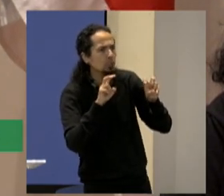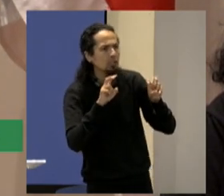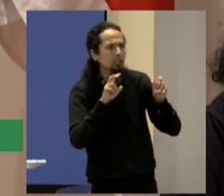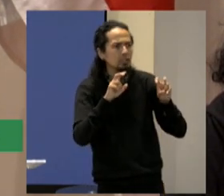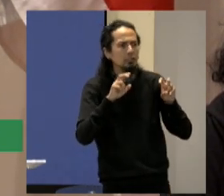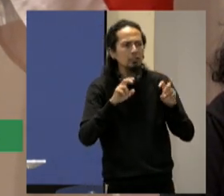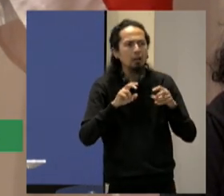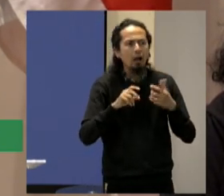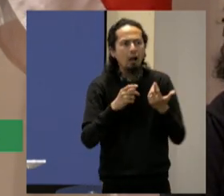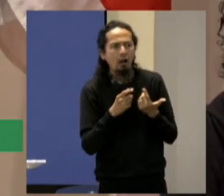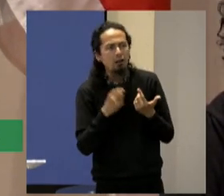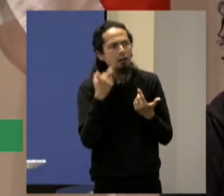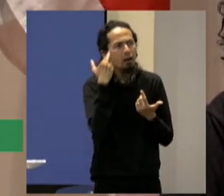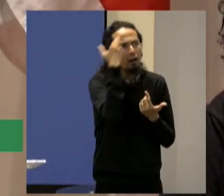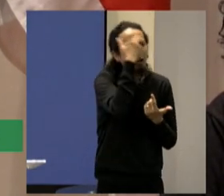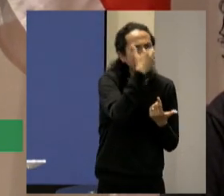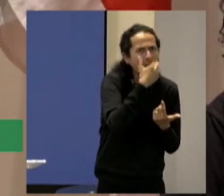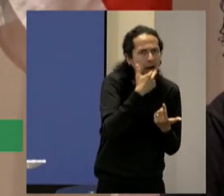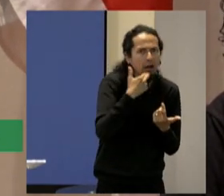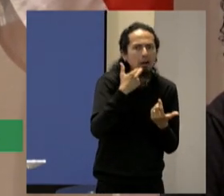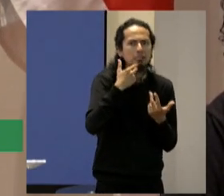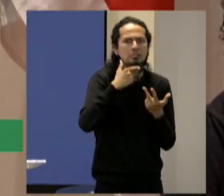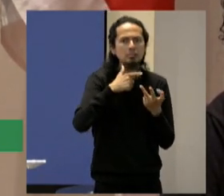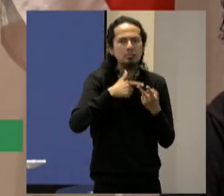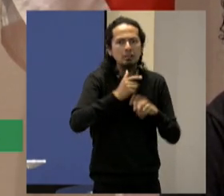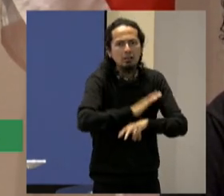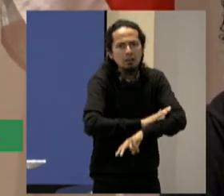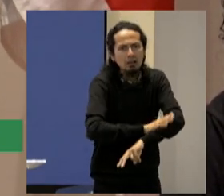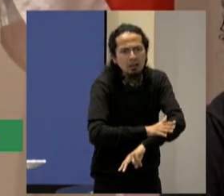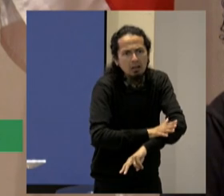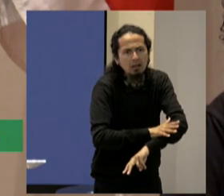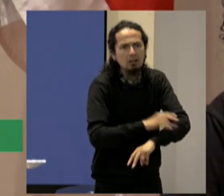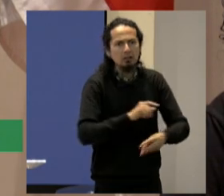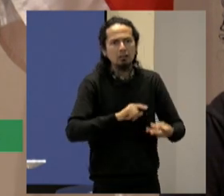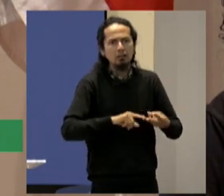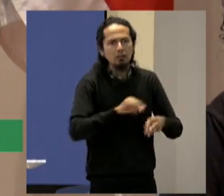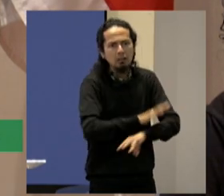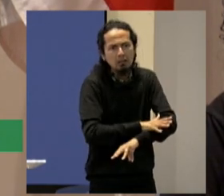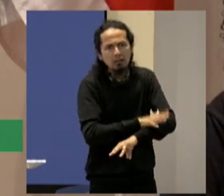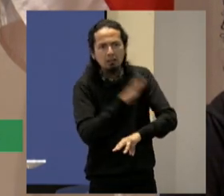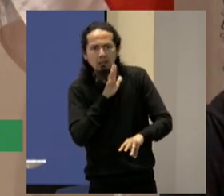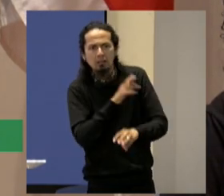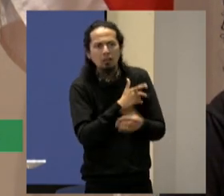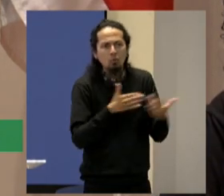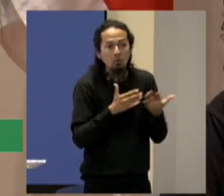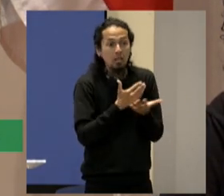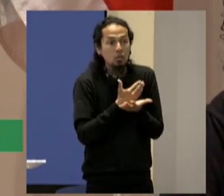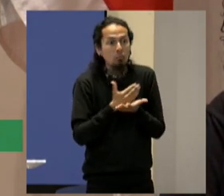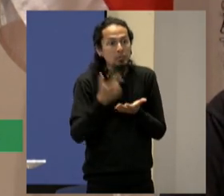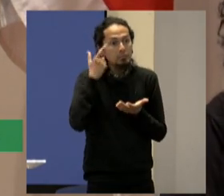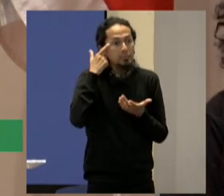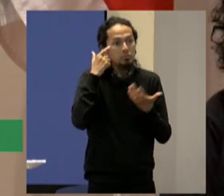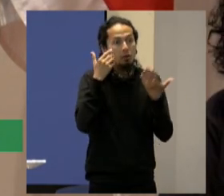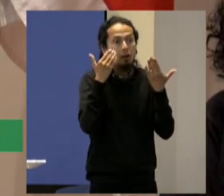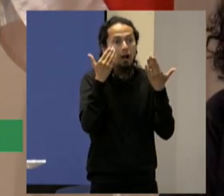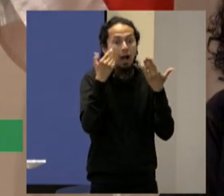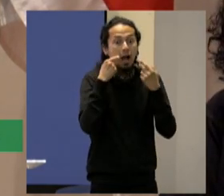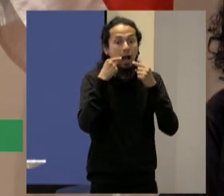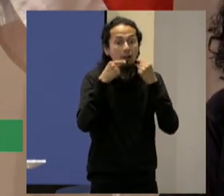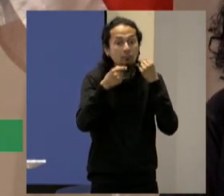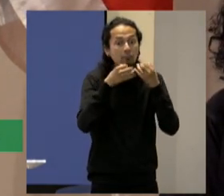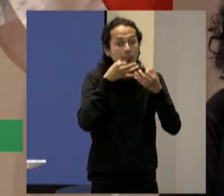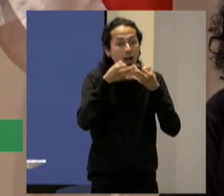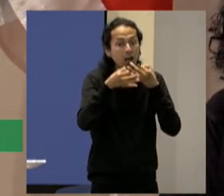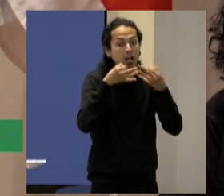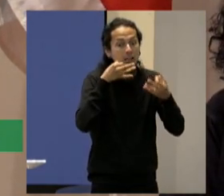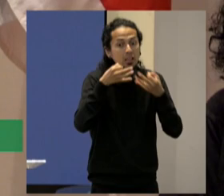didático. Por que a ciência, nos livros didáticos, ainda aparece como centro da ciência, da produção da ciência à Europa,